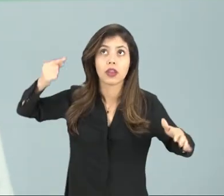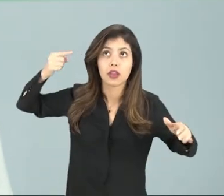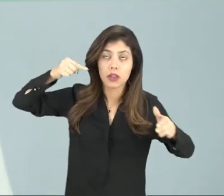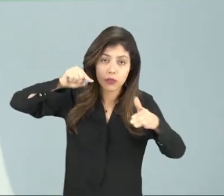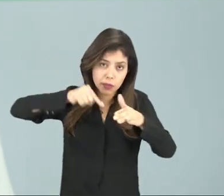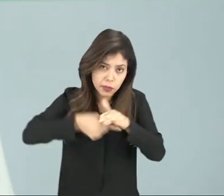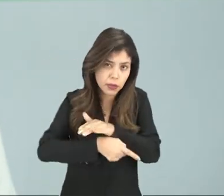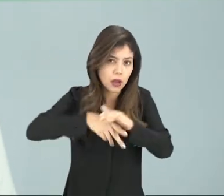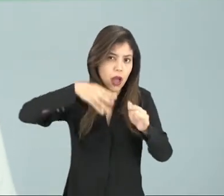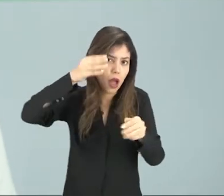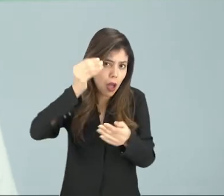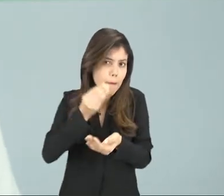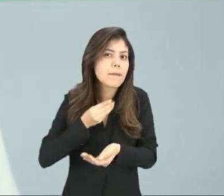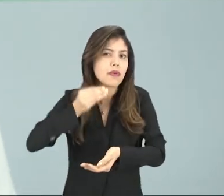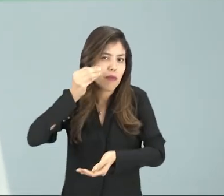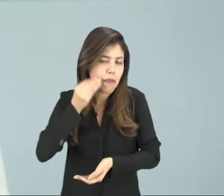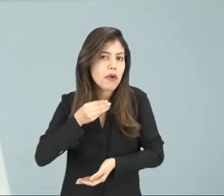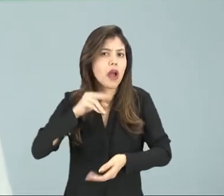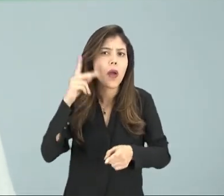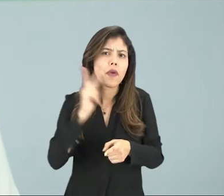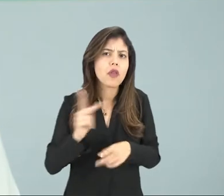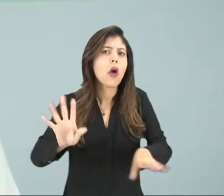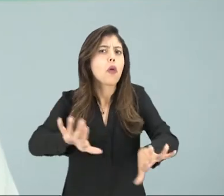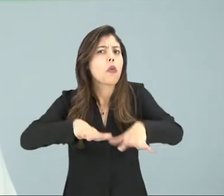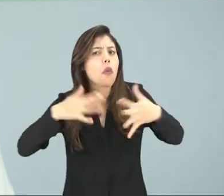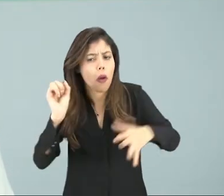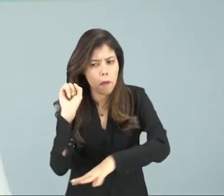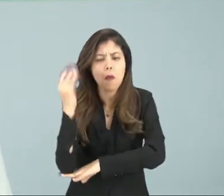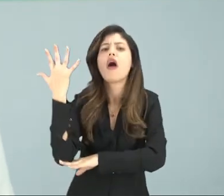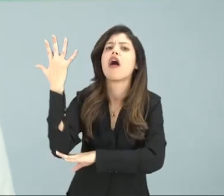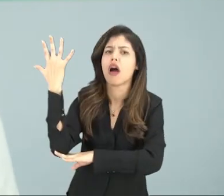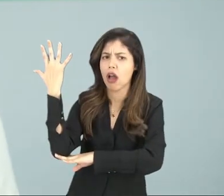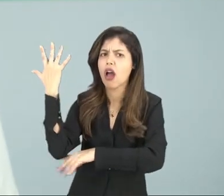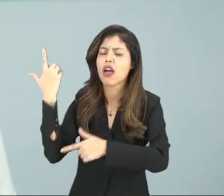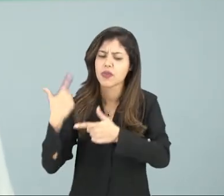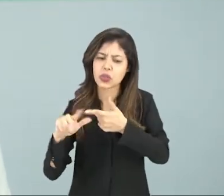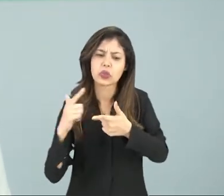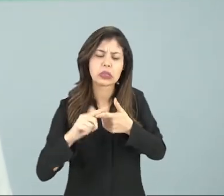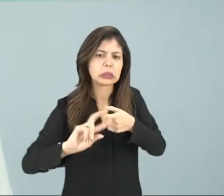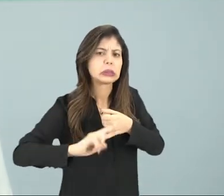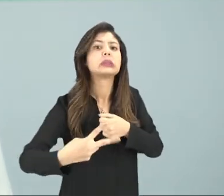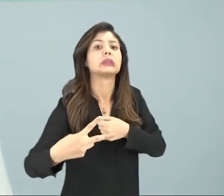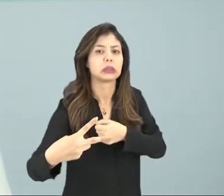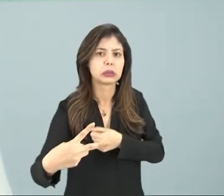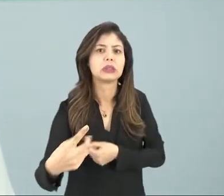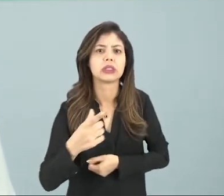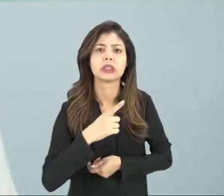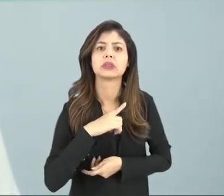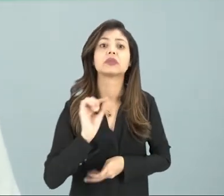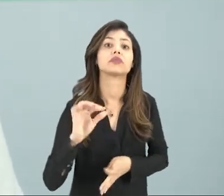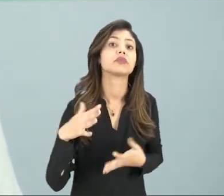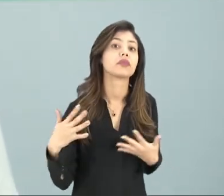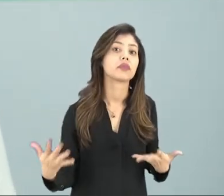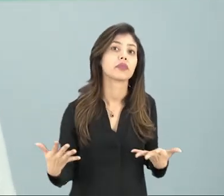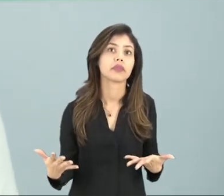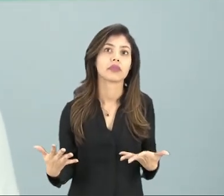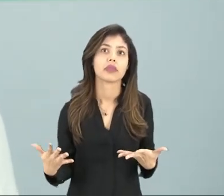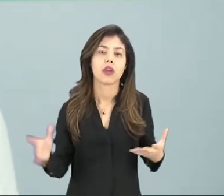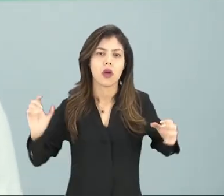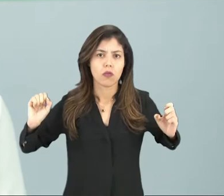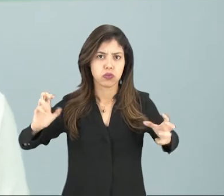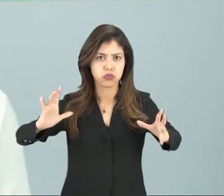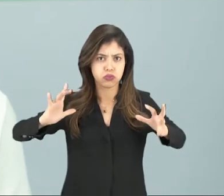intensificar esse efeito e professor Qual é a consequência da intensificação desse efeito o